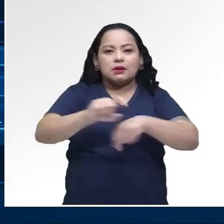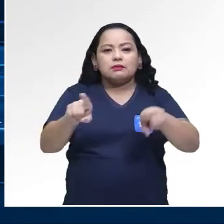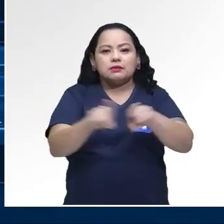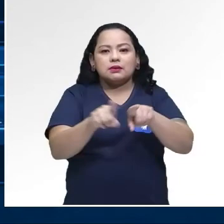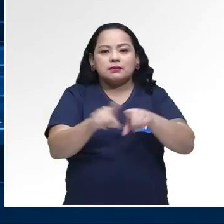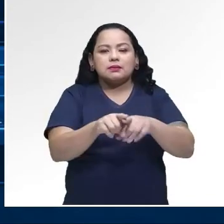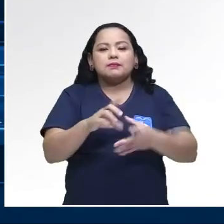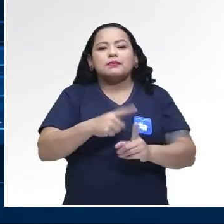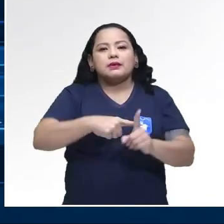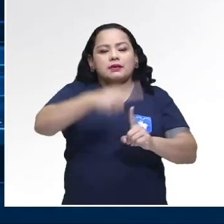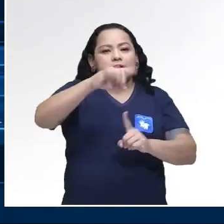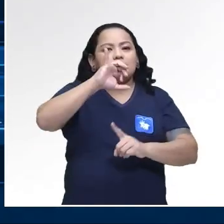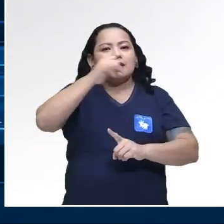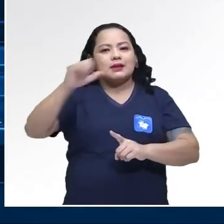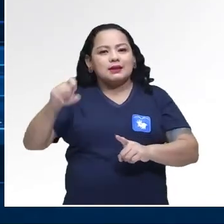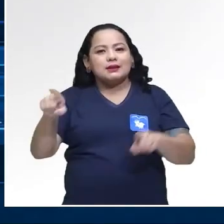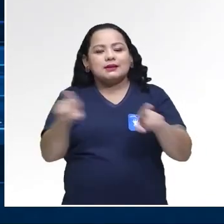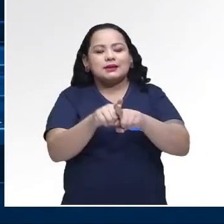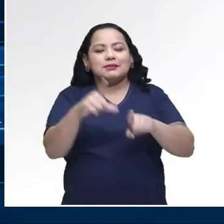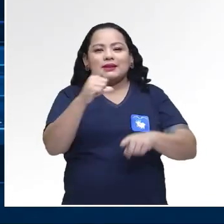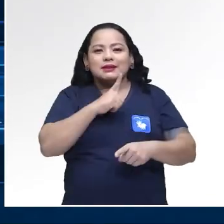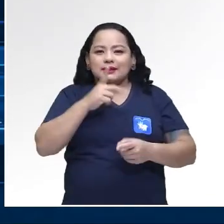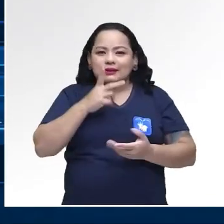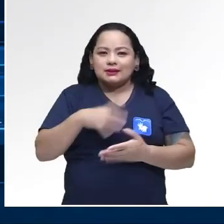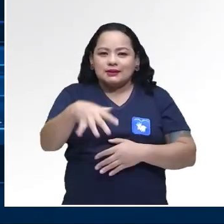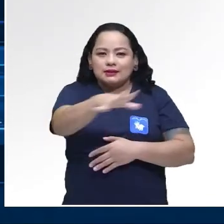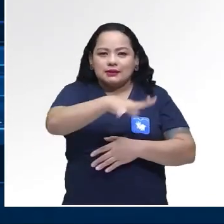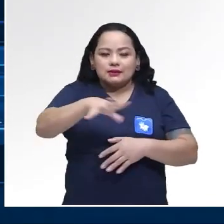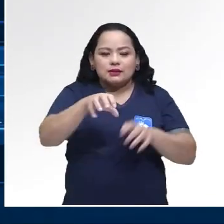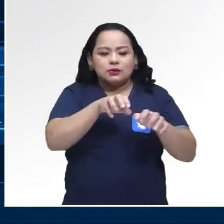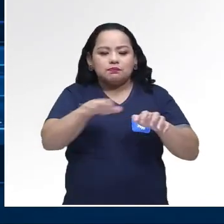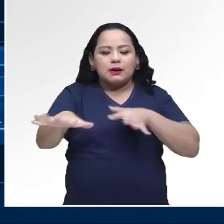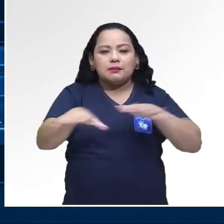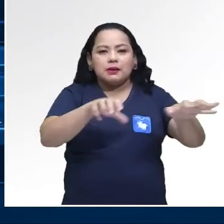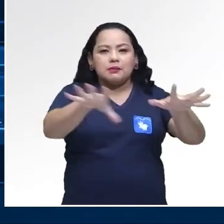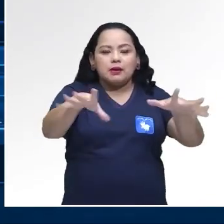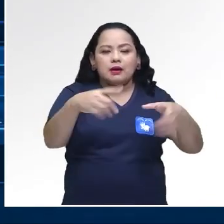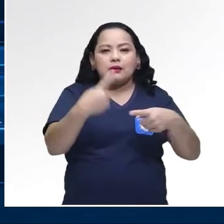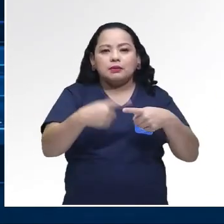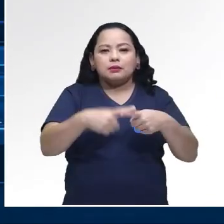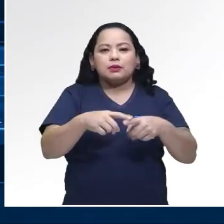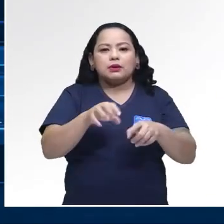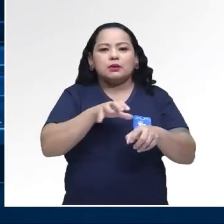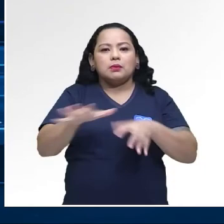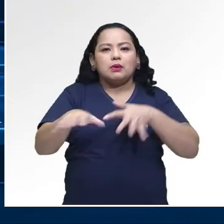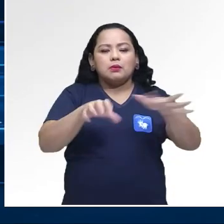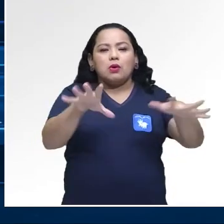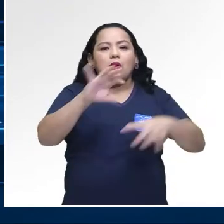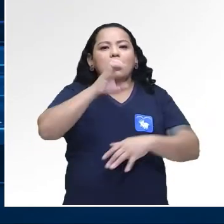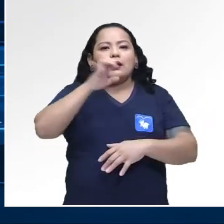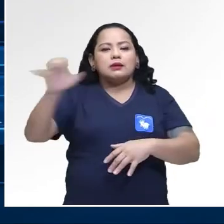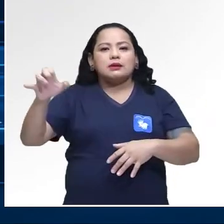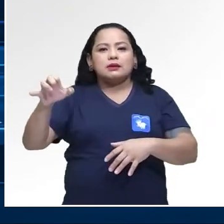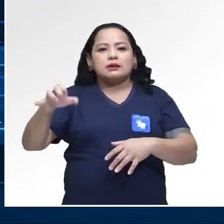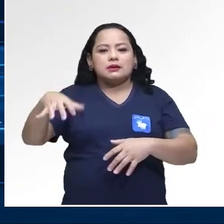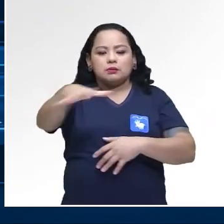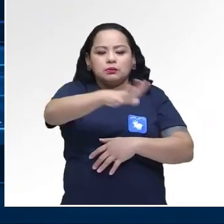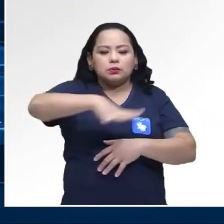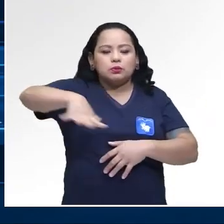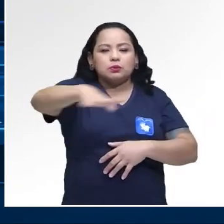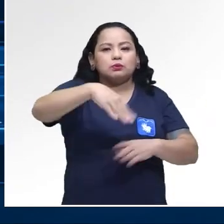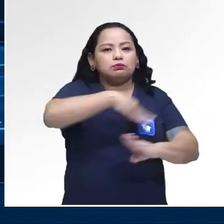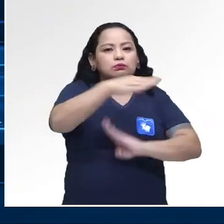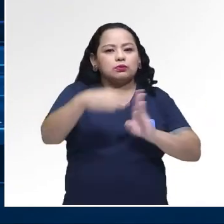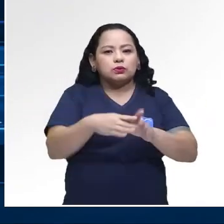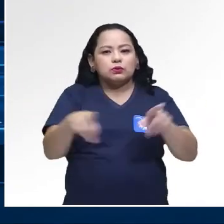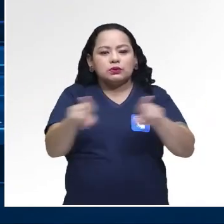usinas termoelétricas. Existem centros de distribuição, né, onde vai distribuir essa energia ali por toda a cidade. Além